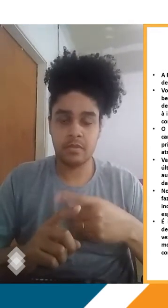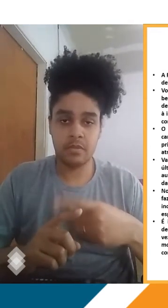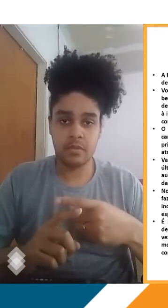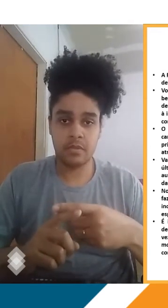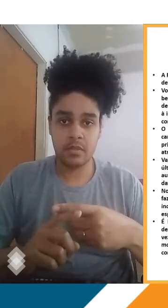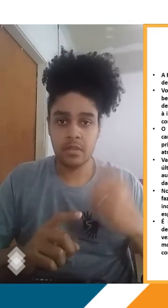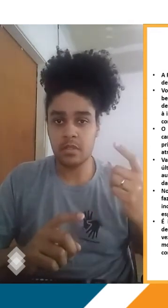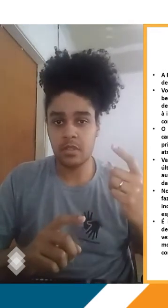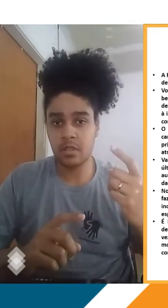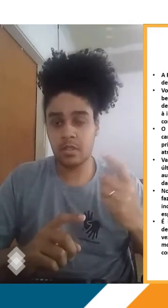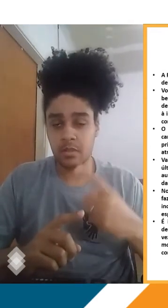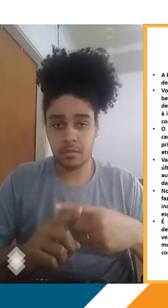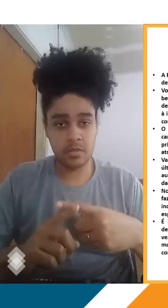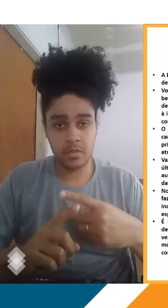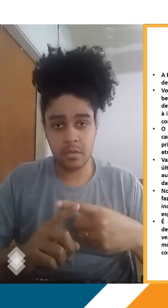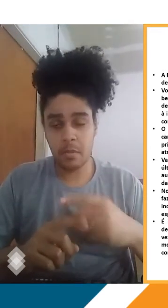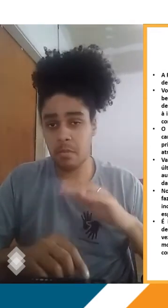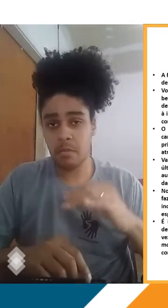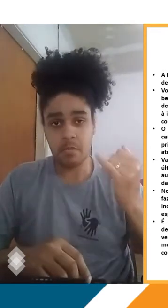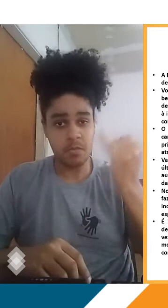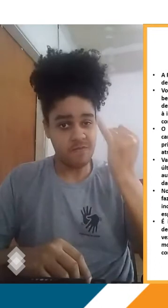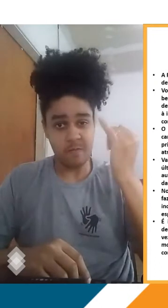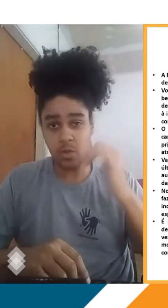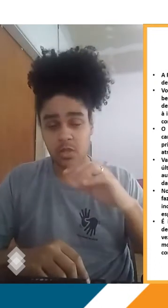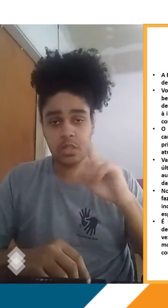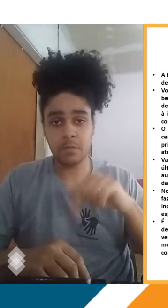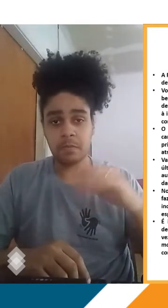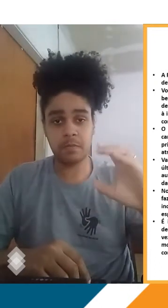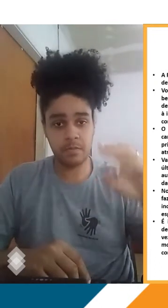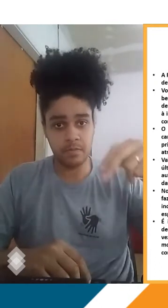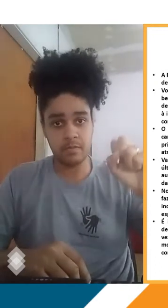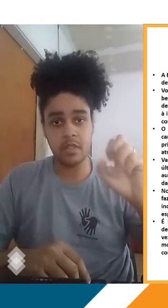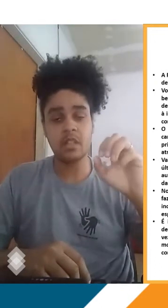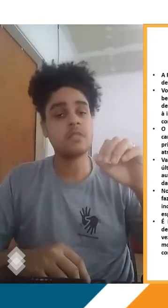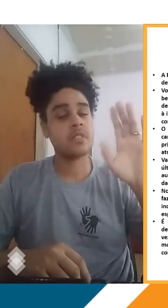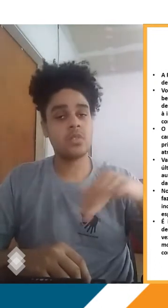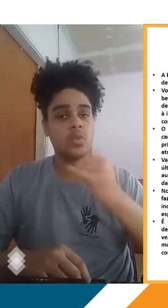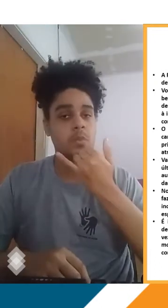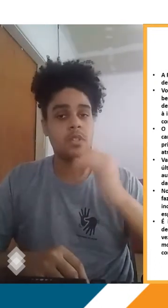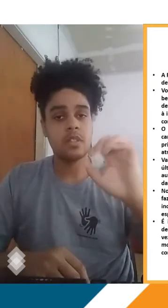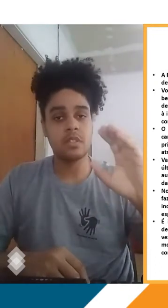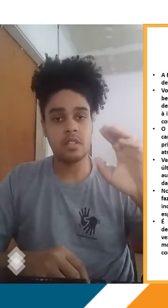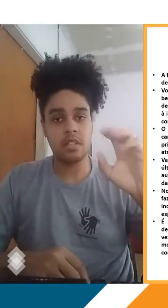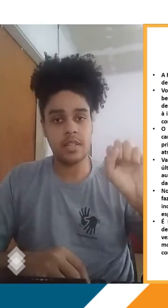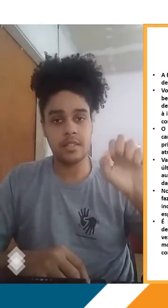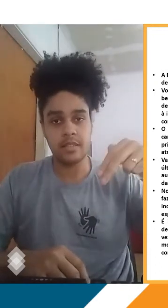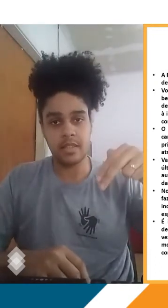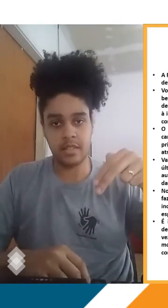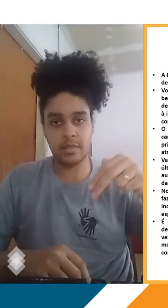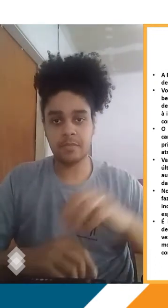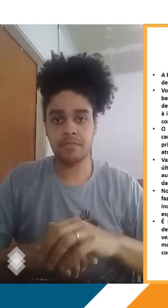representada principalmente pela implantação da Companhia Siderúrgica Nacional. No final dos anos 90, começo de 2000, teve